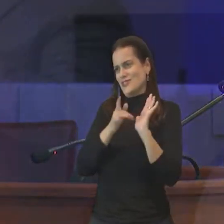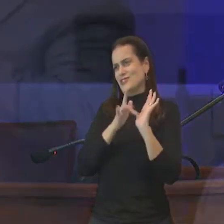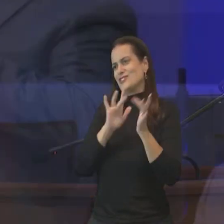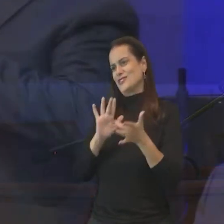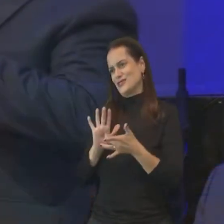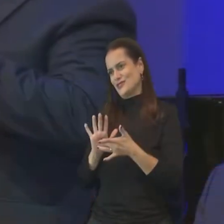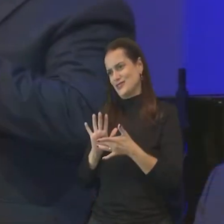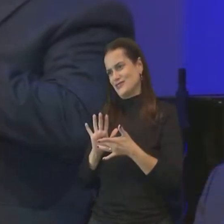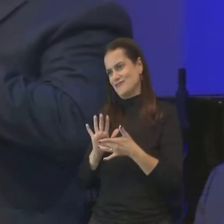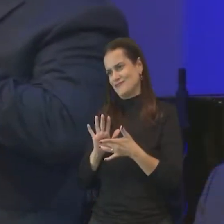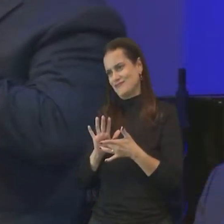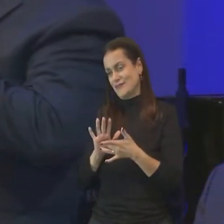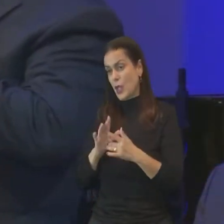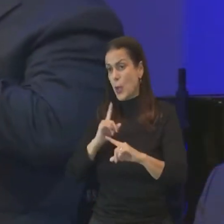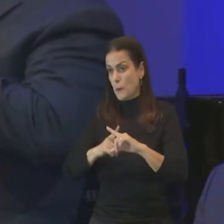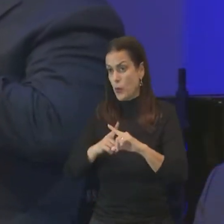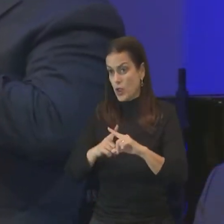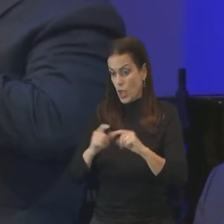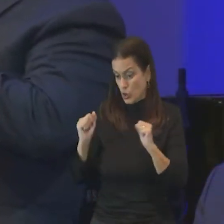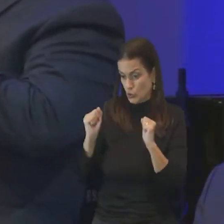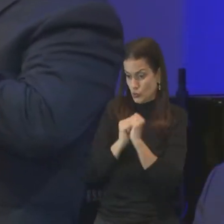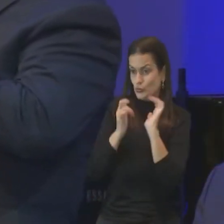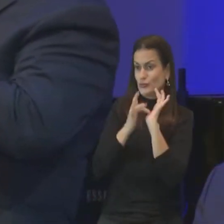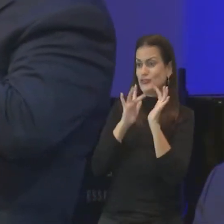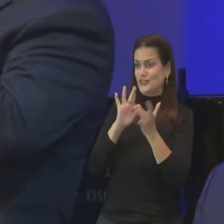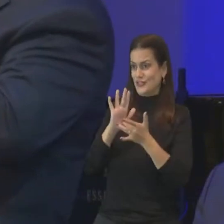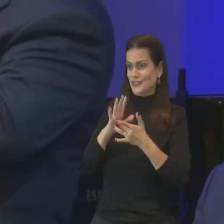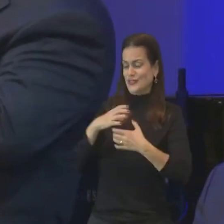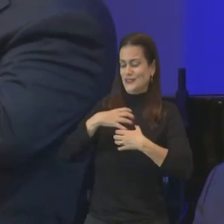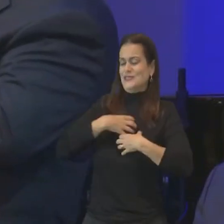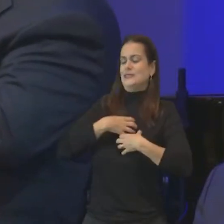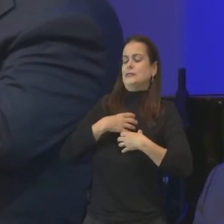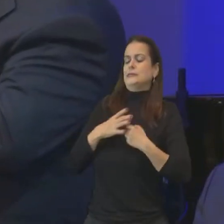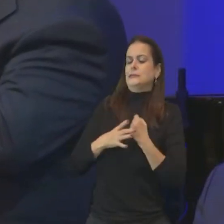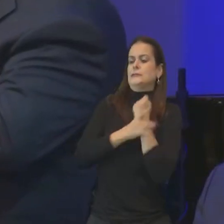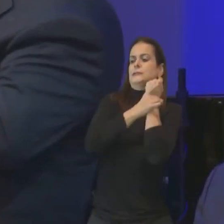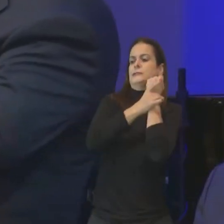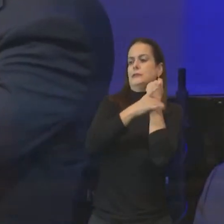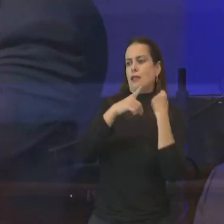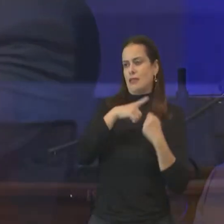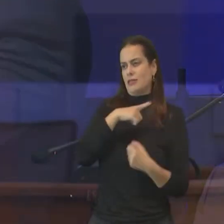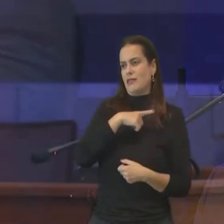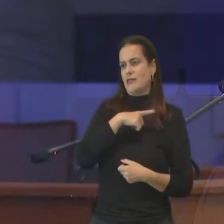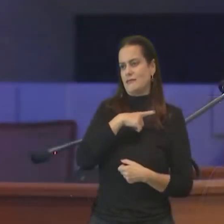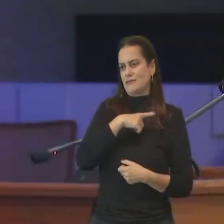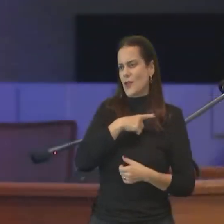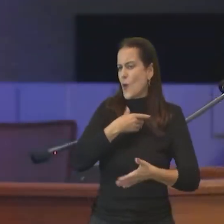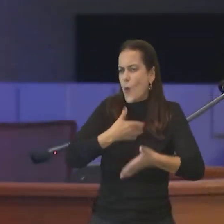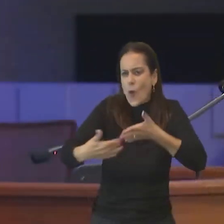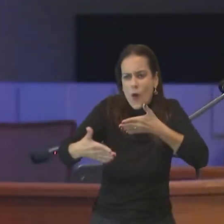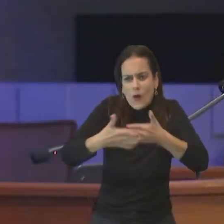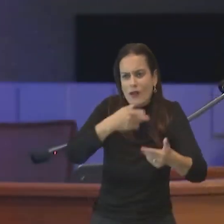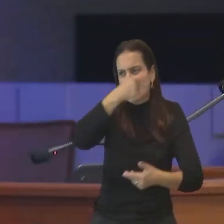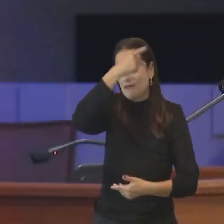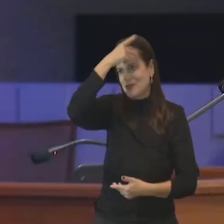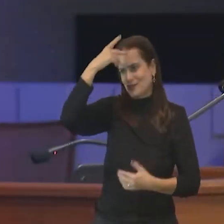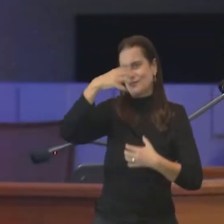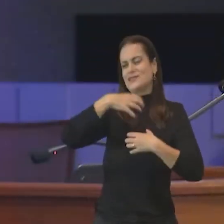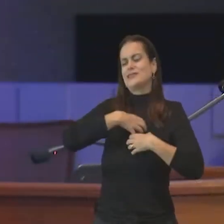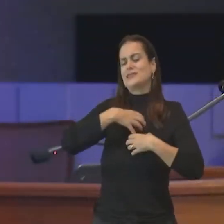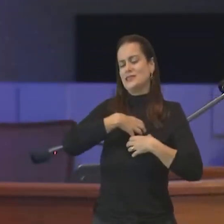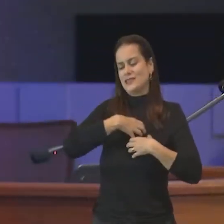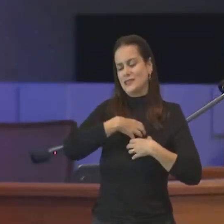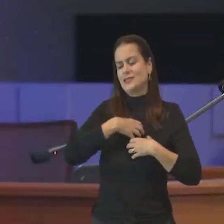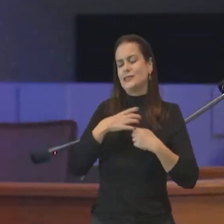na presença de Jesus, sejam as pessoas quem forem, elas se